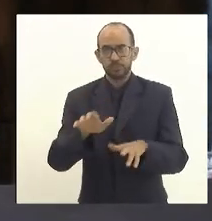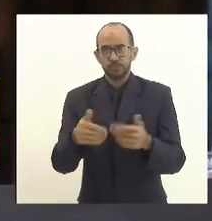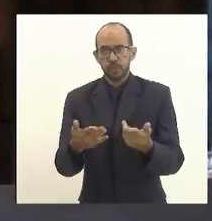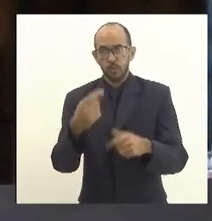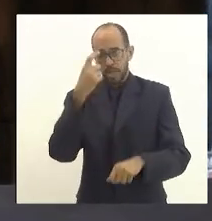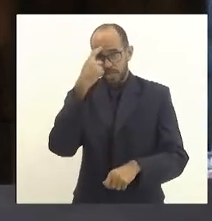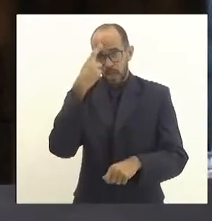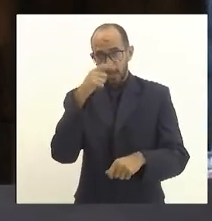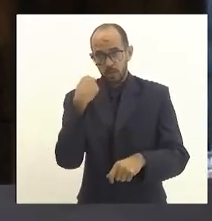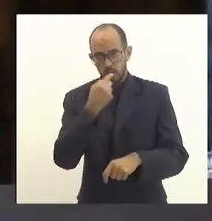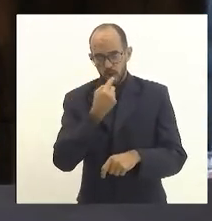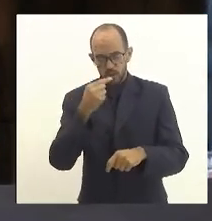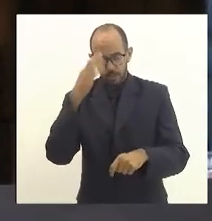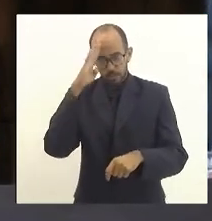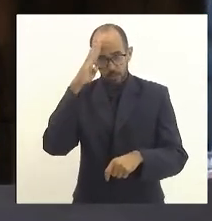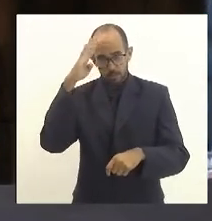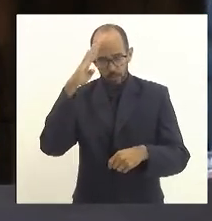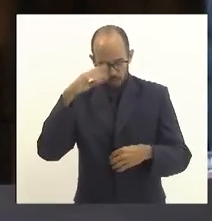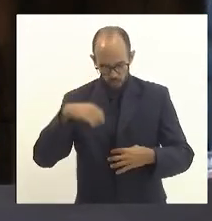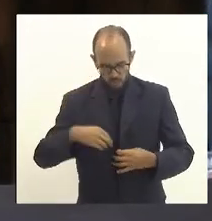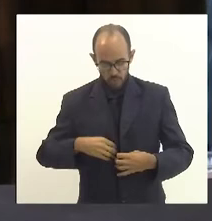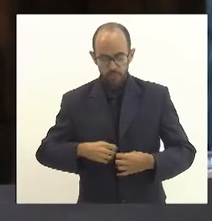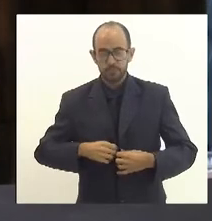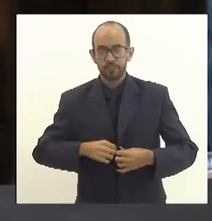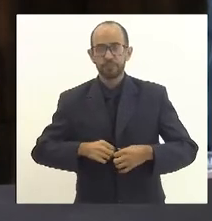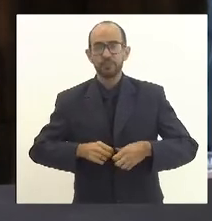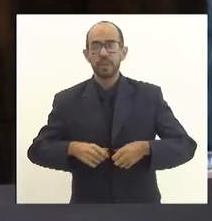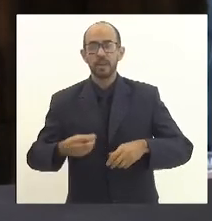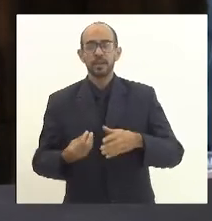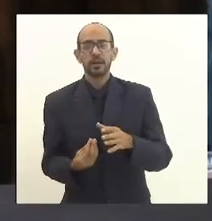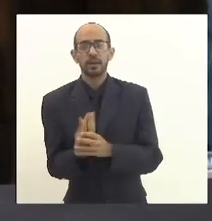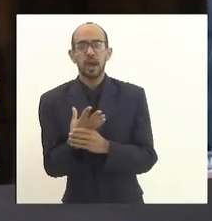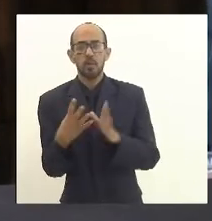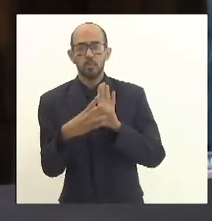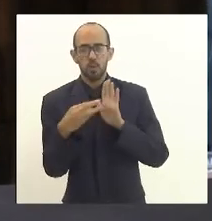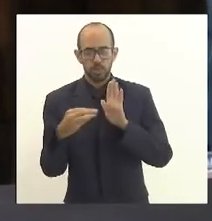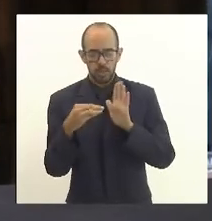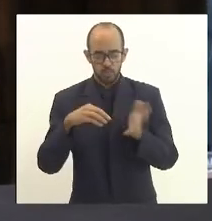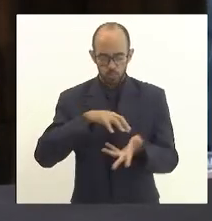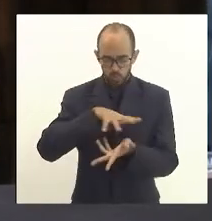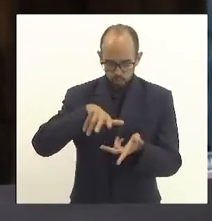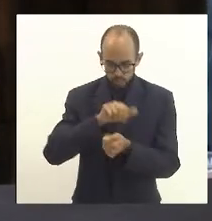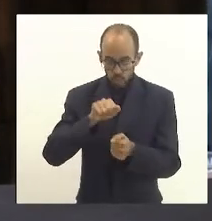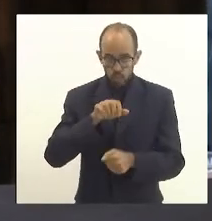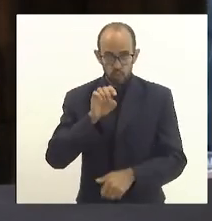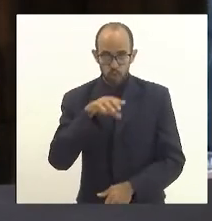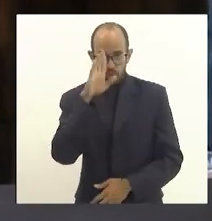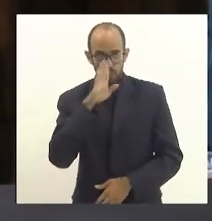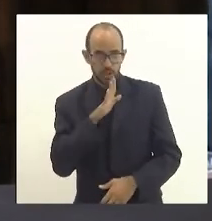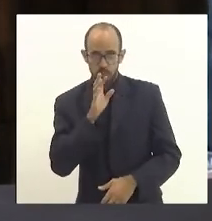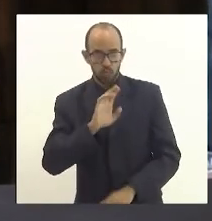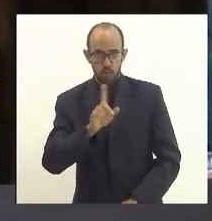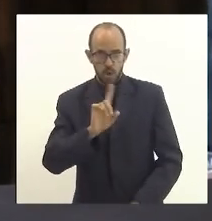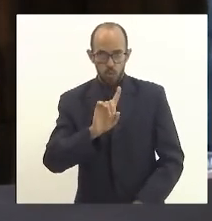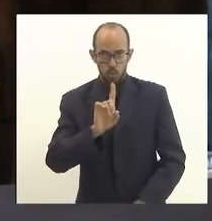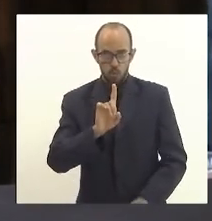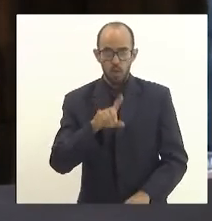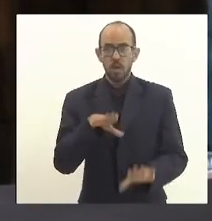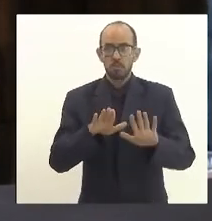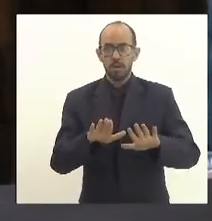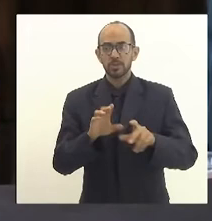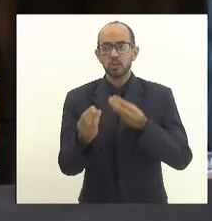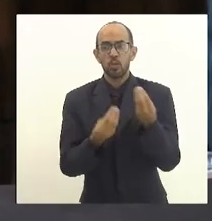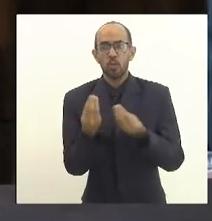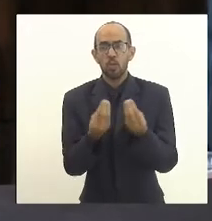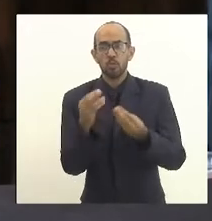A nossa ideia, principalmente começando por aqui, é criar um modelo para o mundo, não só para o Brasil e para os municípios, mas como usar